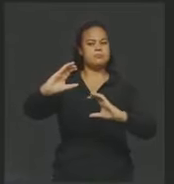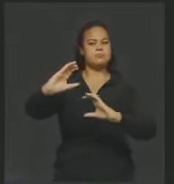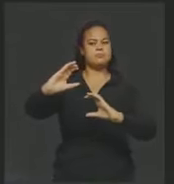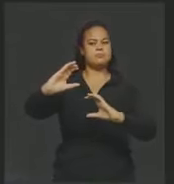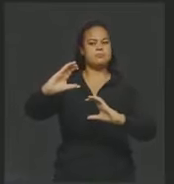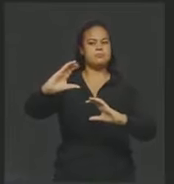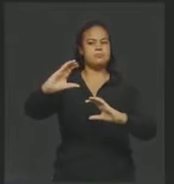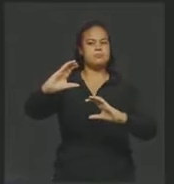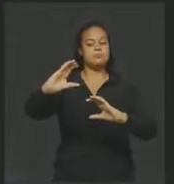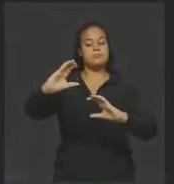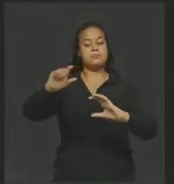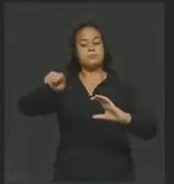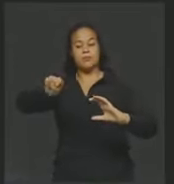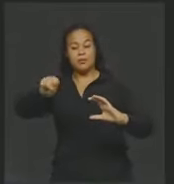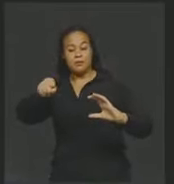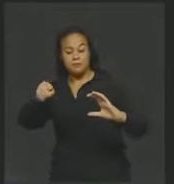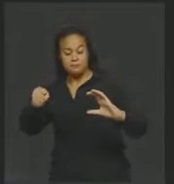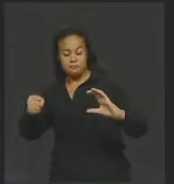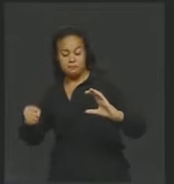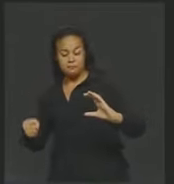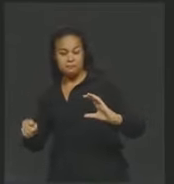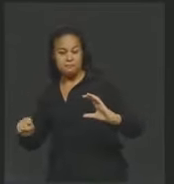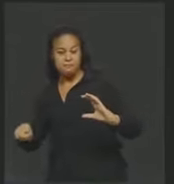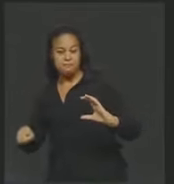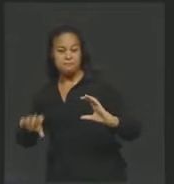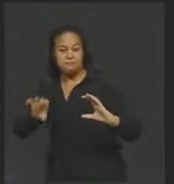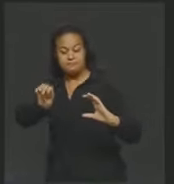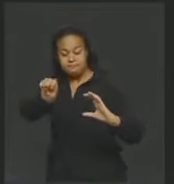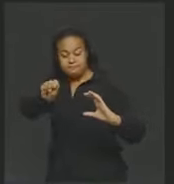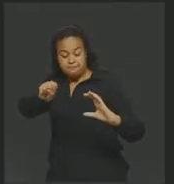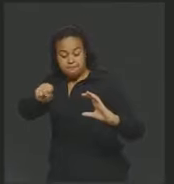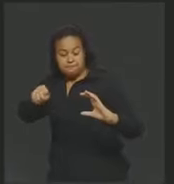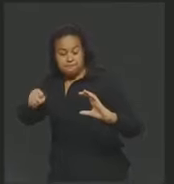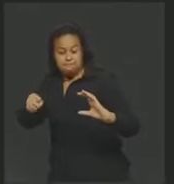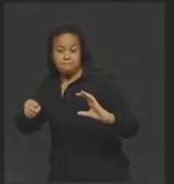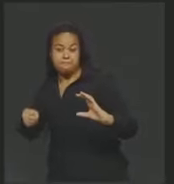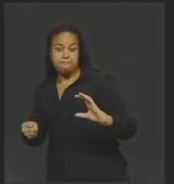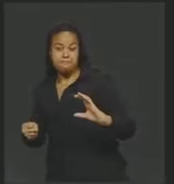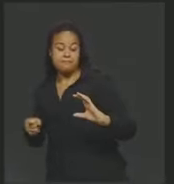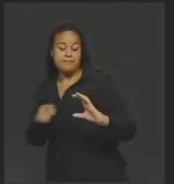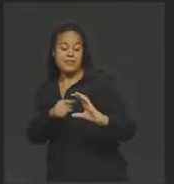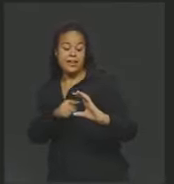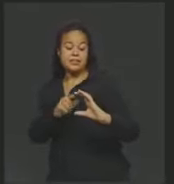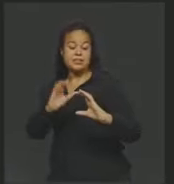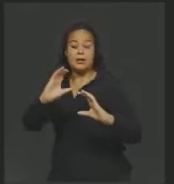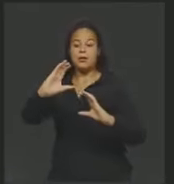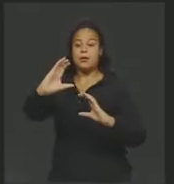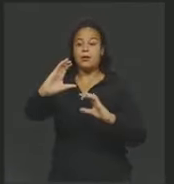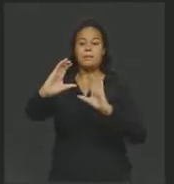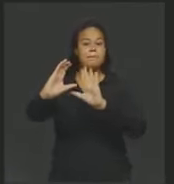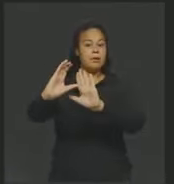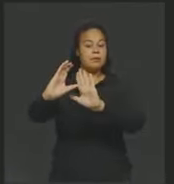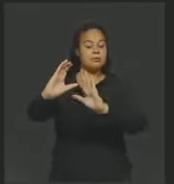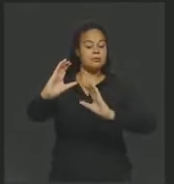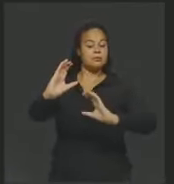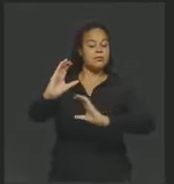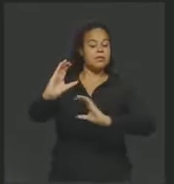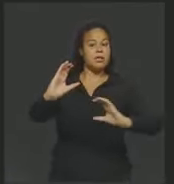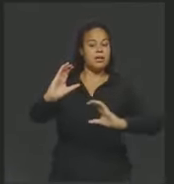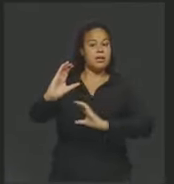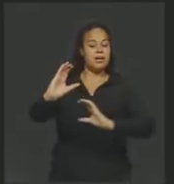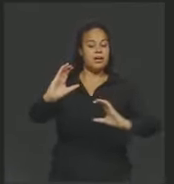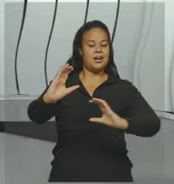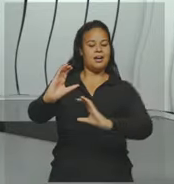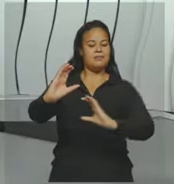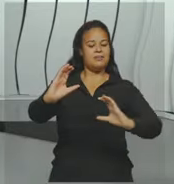sentido. Só que agora, a gente vai ter uma roldana móvel aqui, ó. Tá vendo que ela não está presa na parede nem nada? Ela é uma